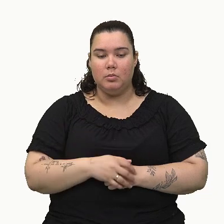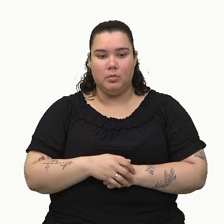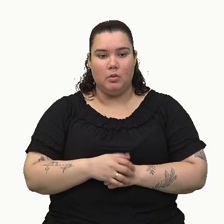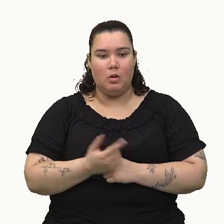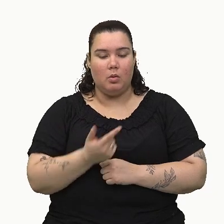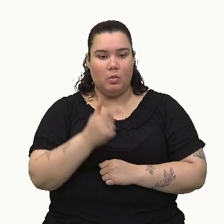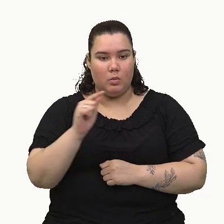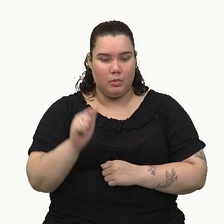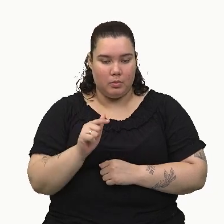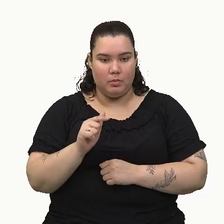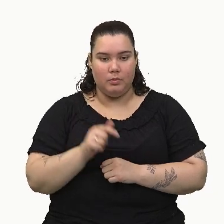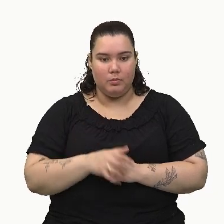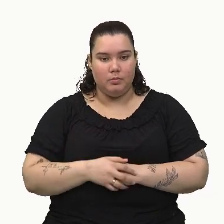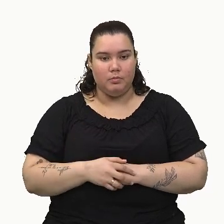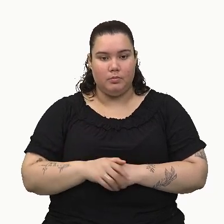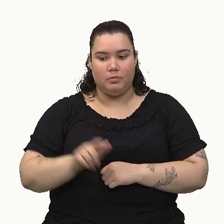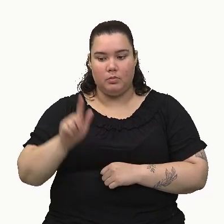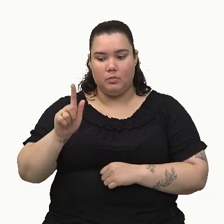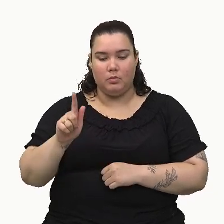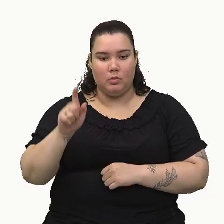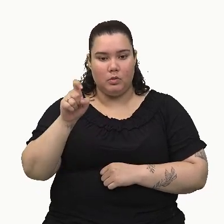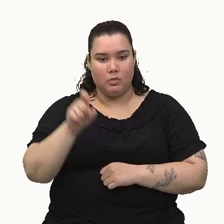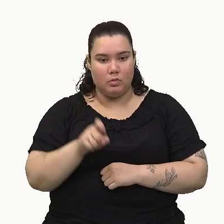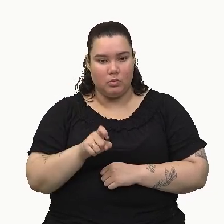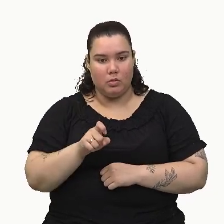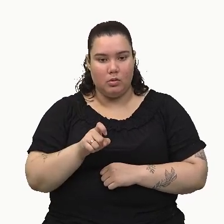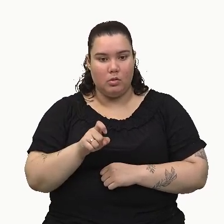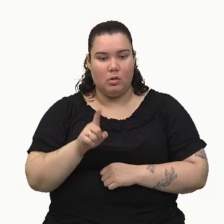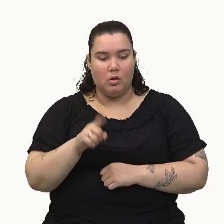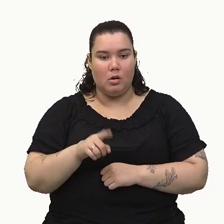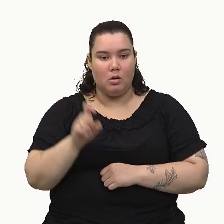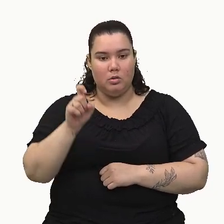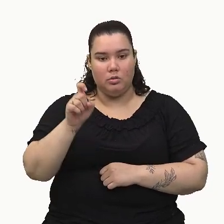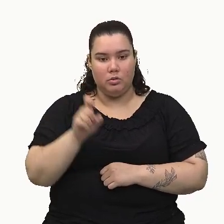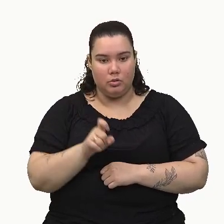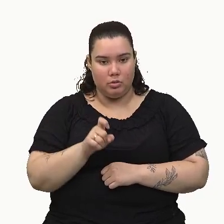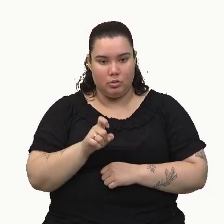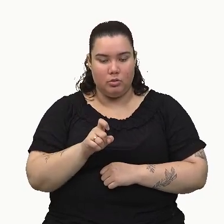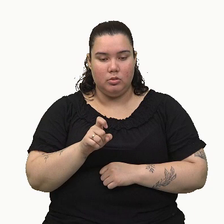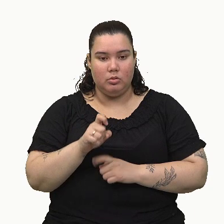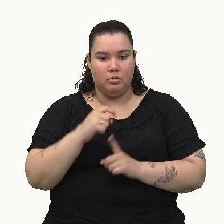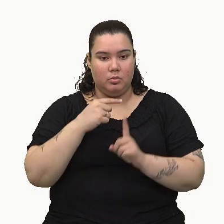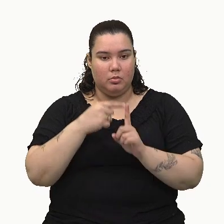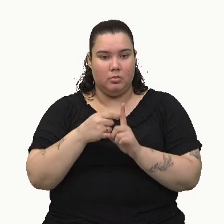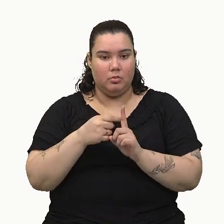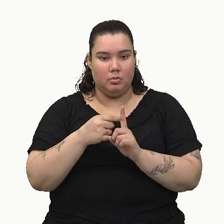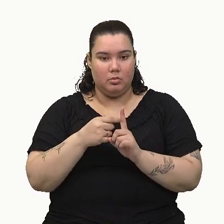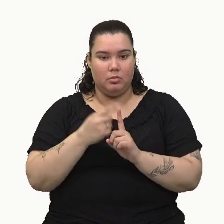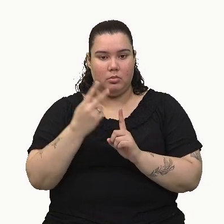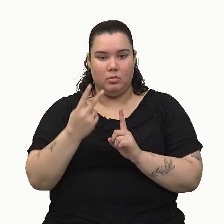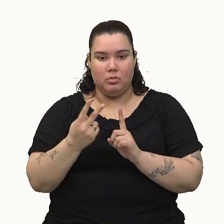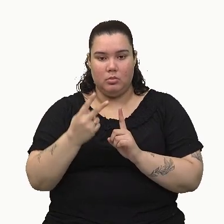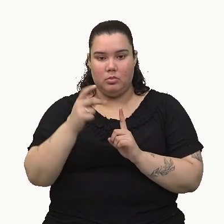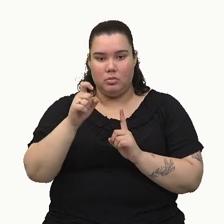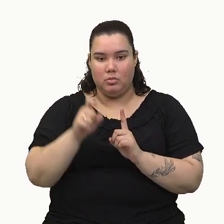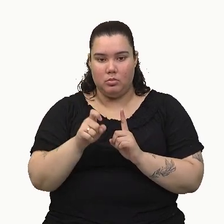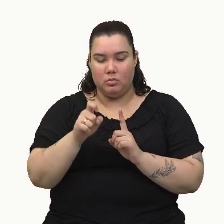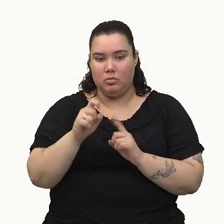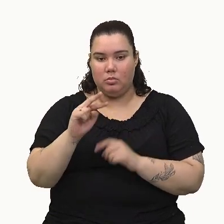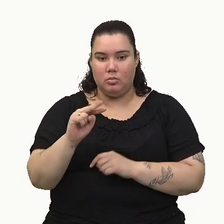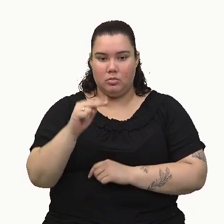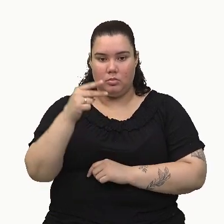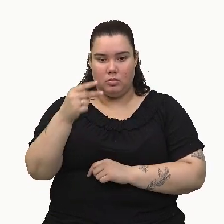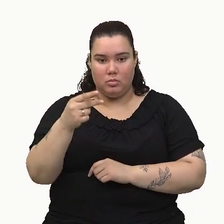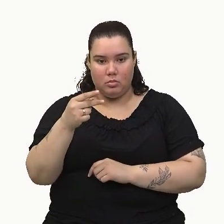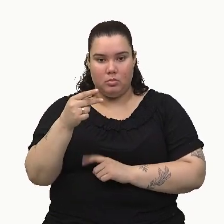seguinte maneira. g de x igual a x mais 2x ao